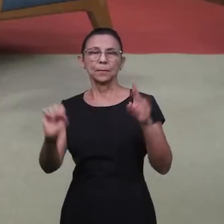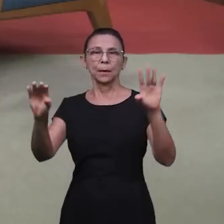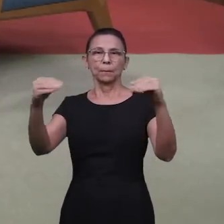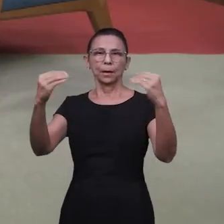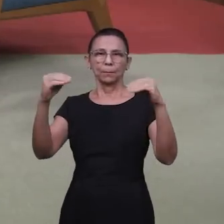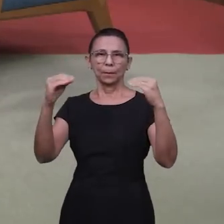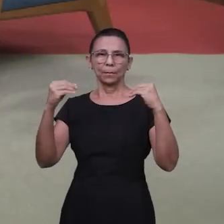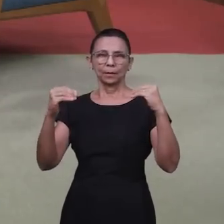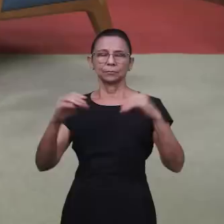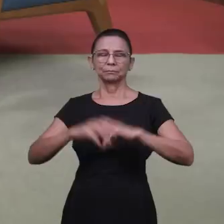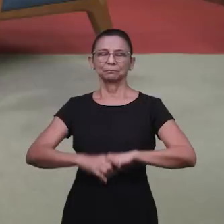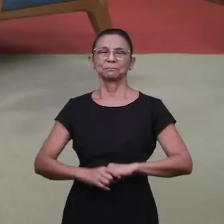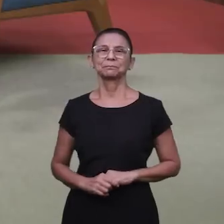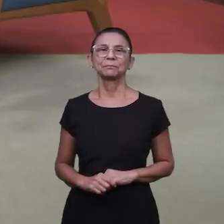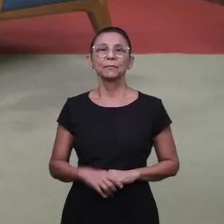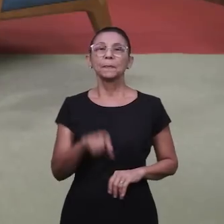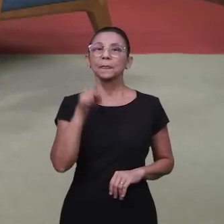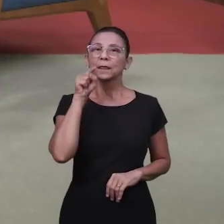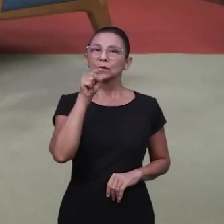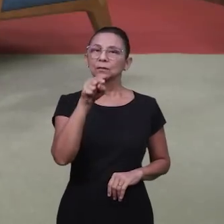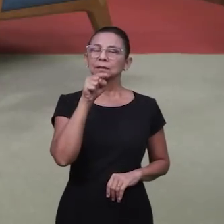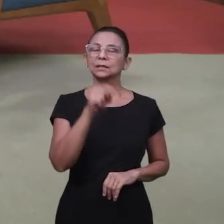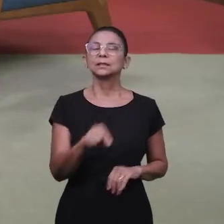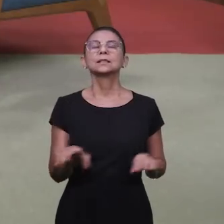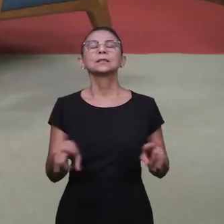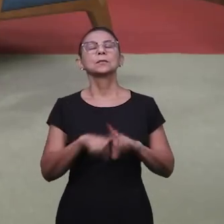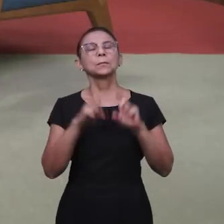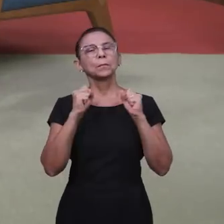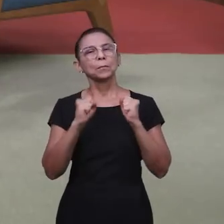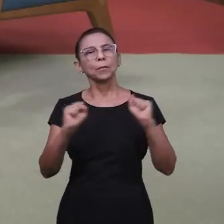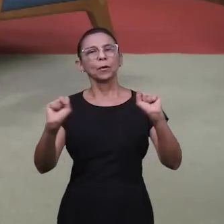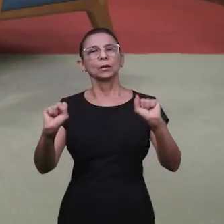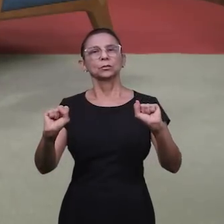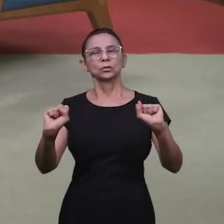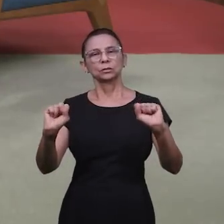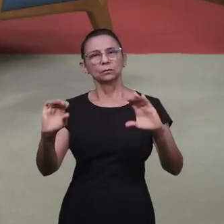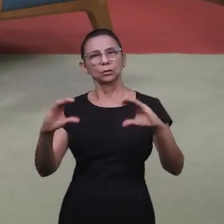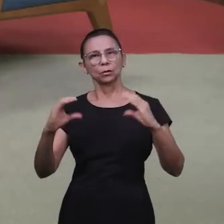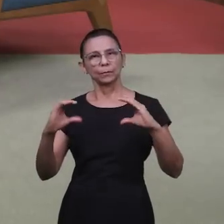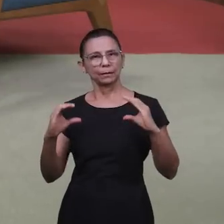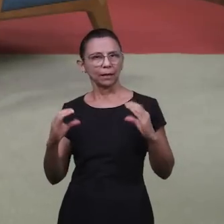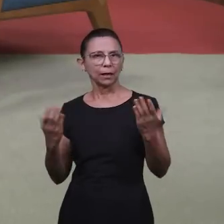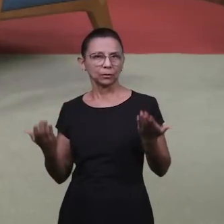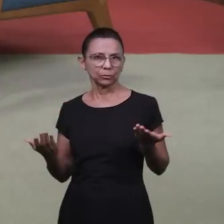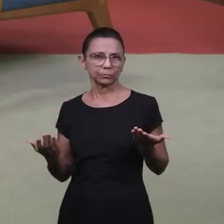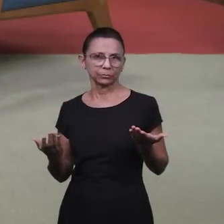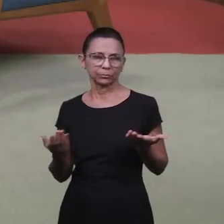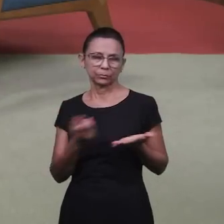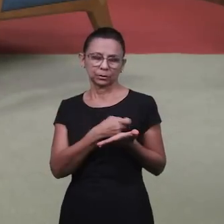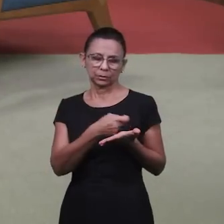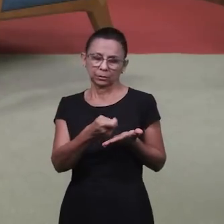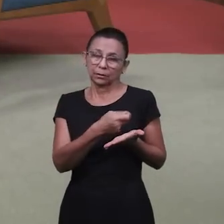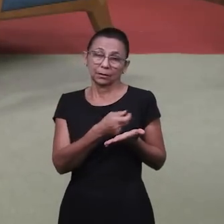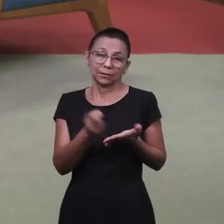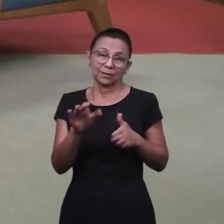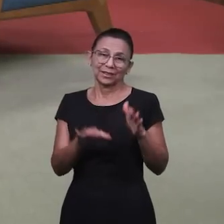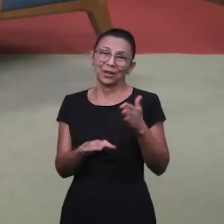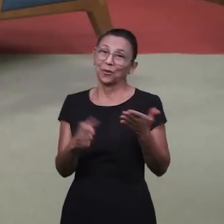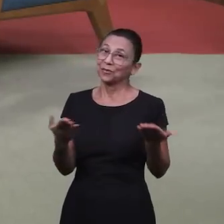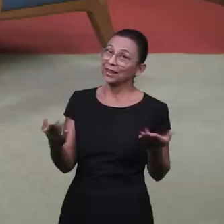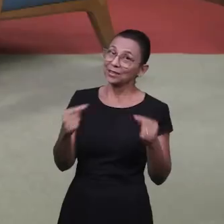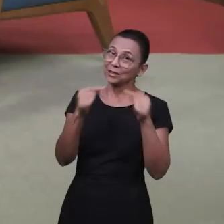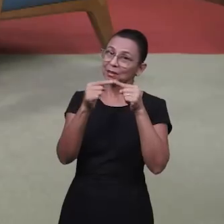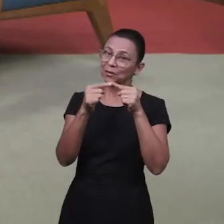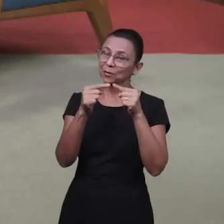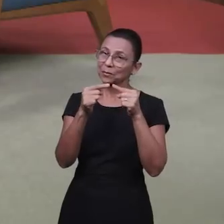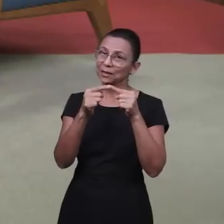enviado os seus comentários, e você também pode enviar, quem sabe, aquele comentário que você vai escrever vai ser aquele que